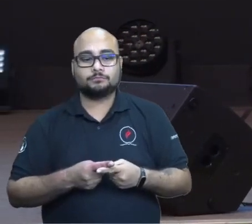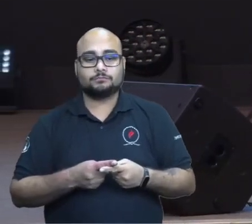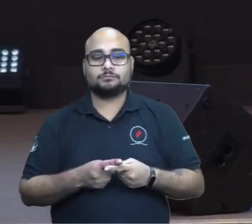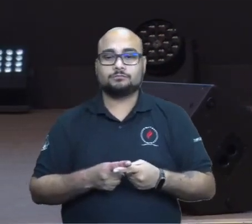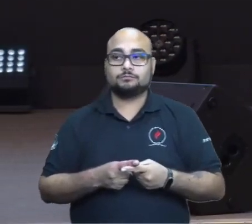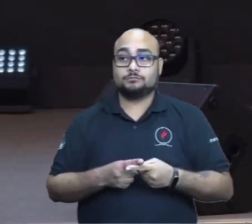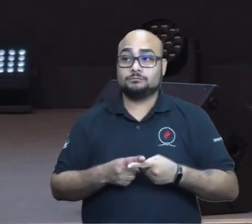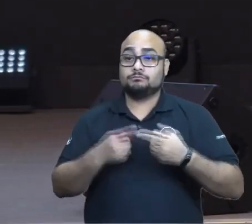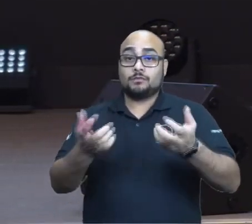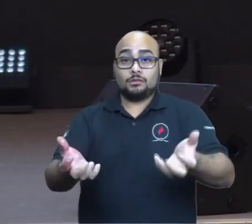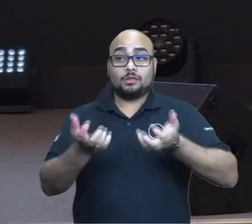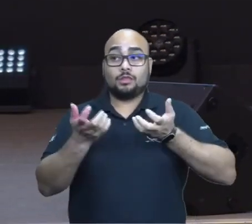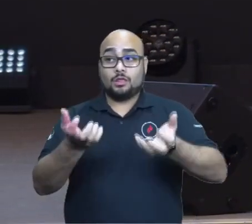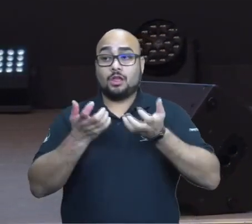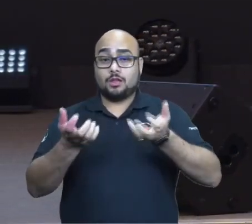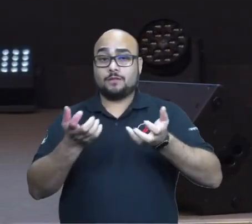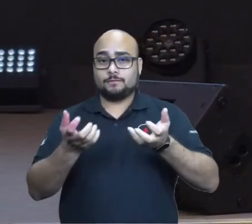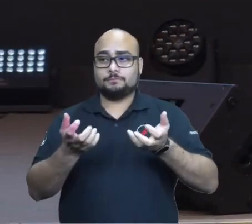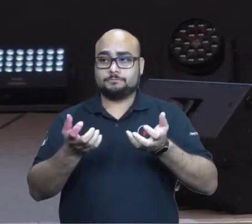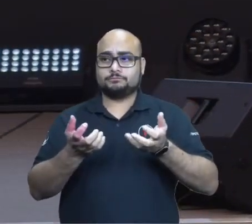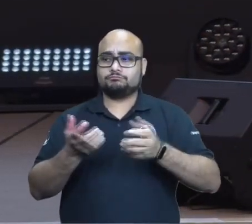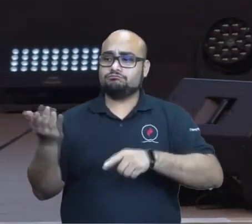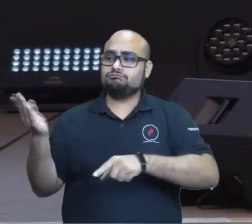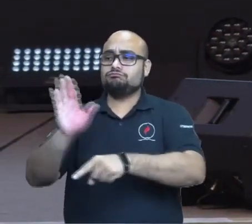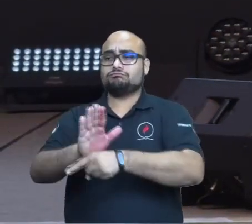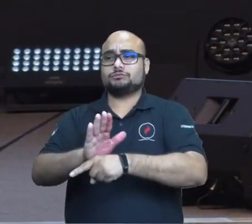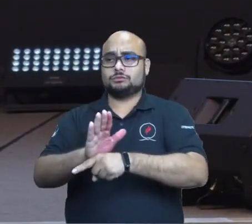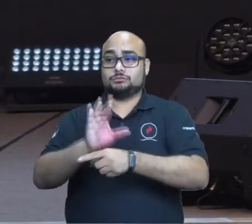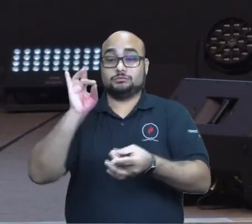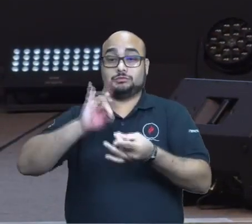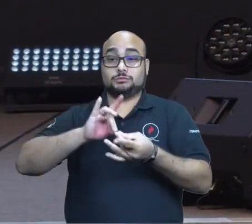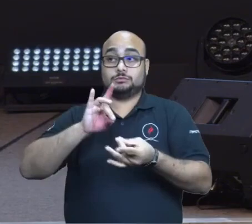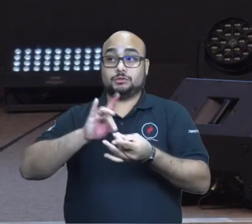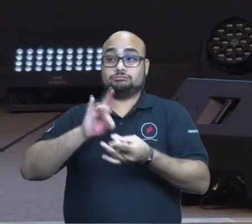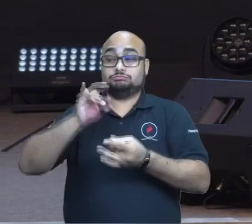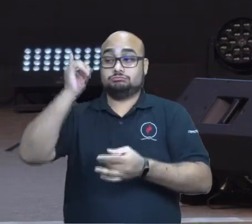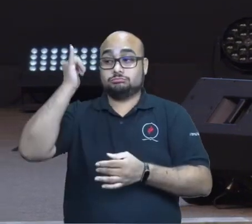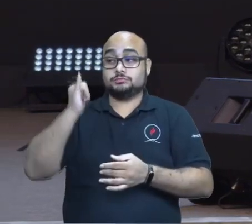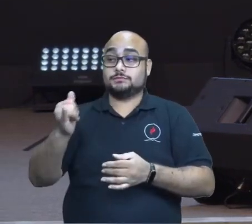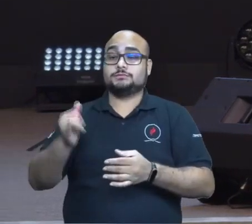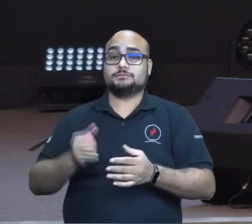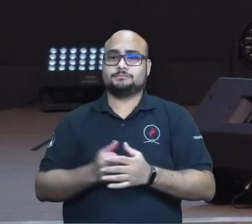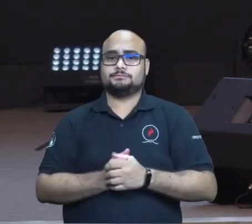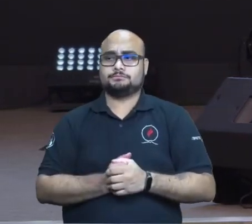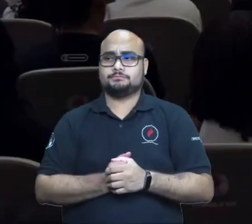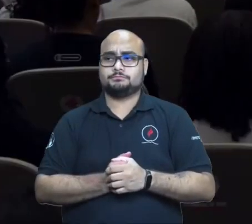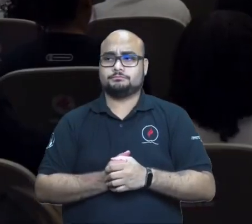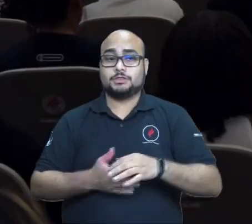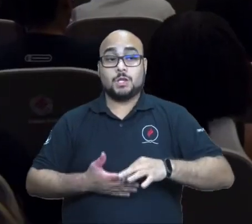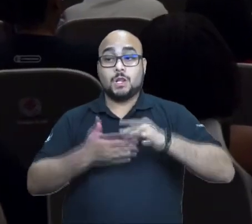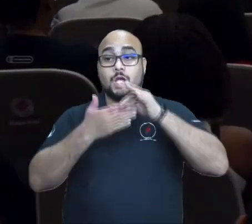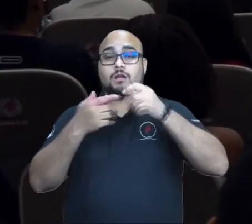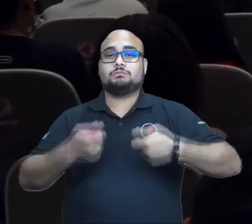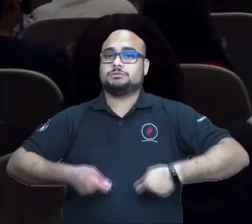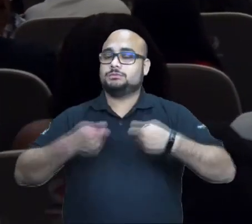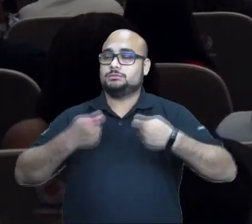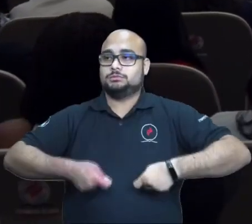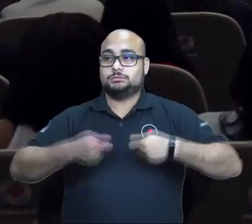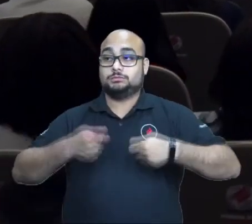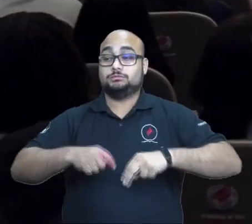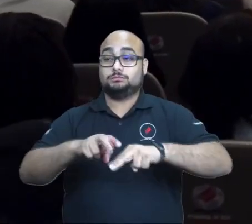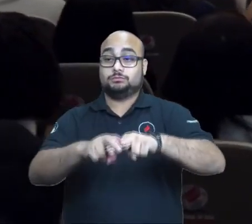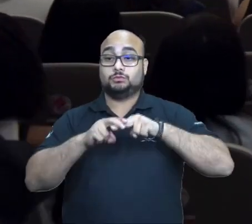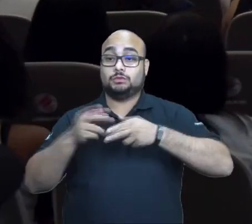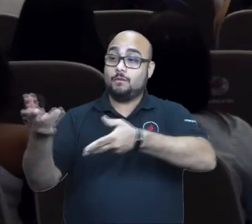fator espiritual é por um fator Profético é por um fator de liderança Agora eu quero que você